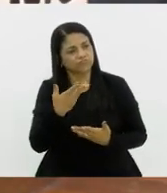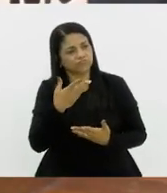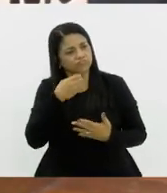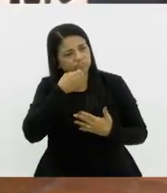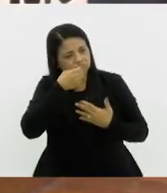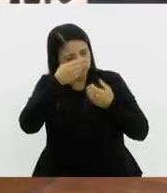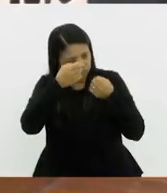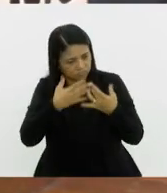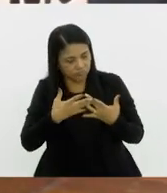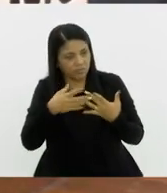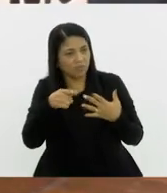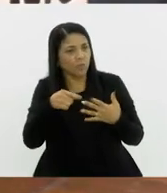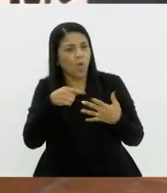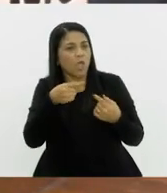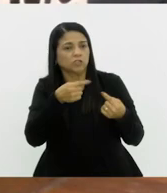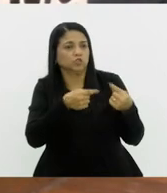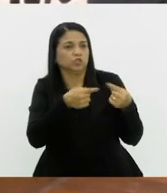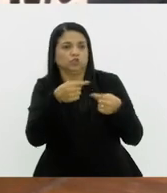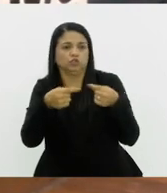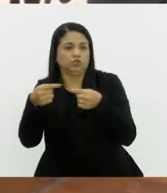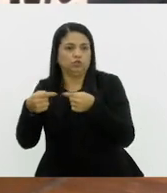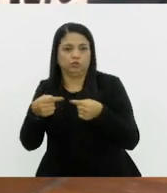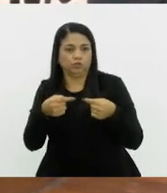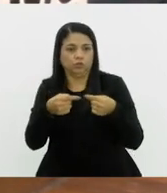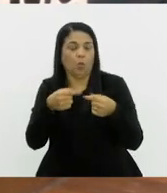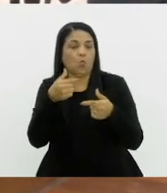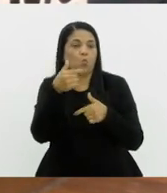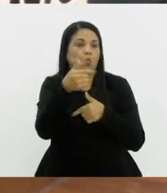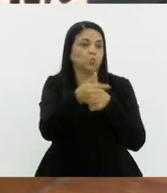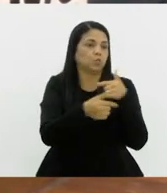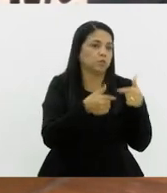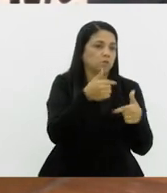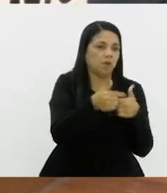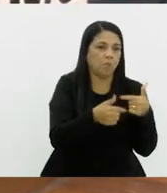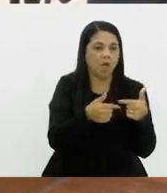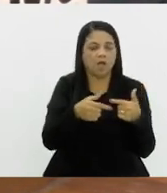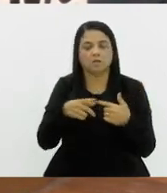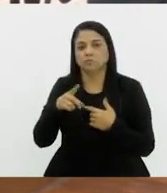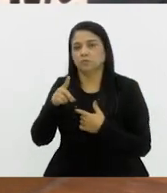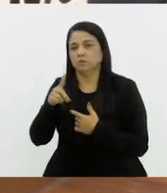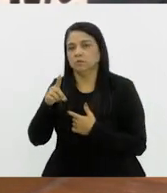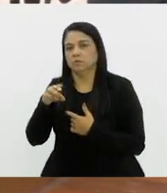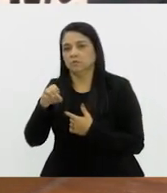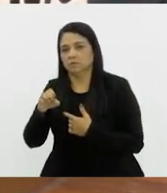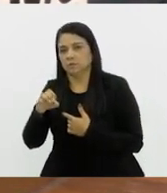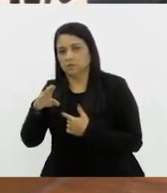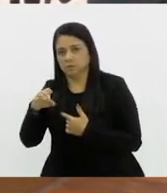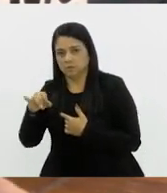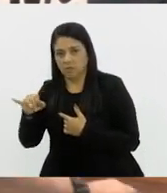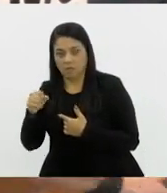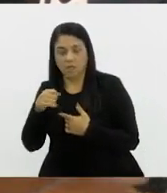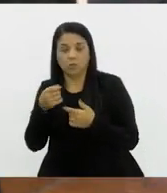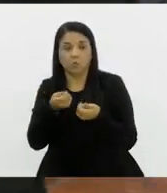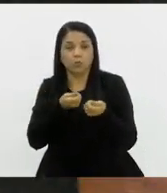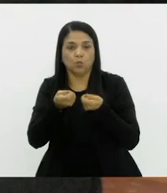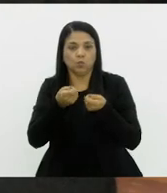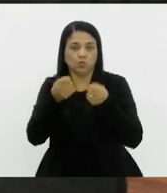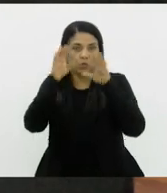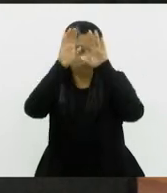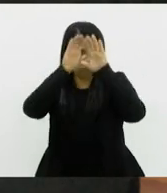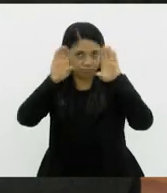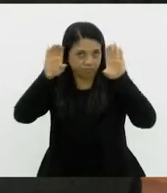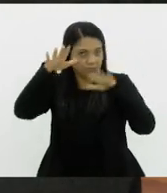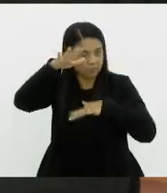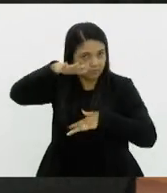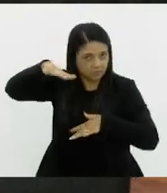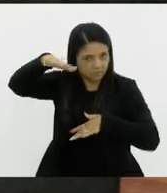estamos colocando em discussão o trabalho do DSEA no que diz respeito ao controle do espaço aéreo da segurança. Que é muito bom. Que é muito